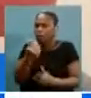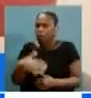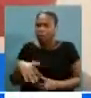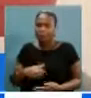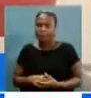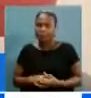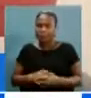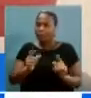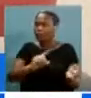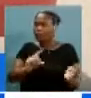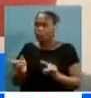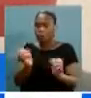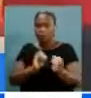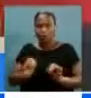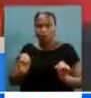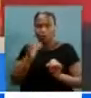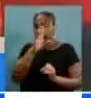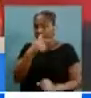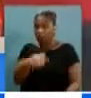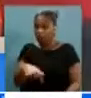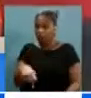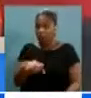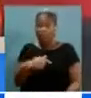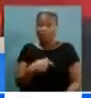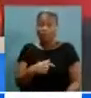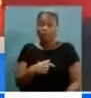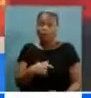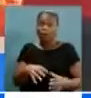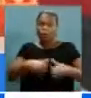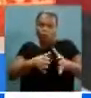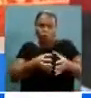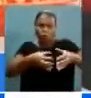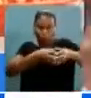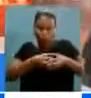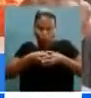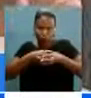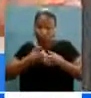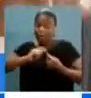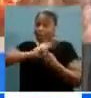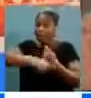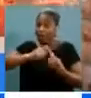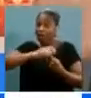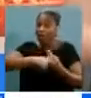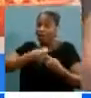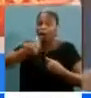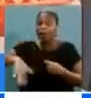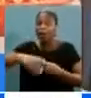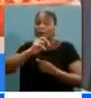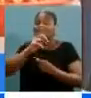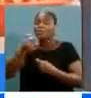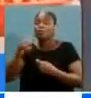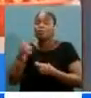tem transporte. E se tem um cacho de banana, custa mais caro que banana. Um cacho, 350, amor. Que tem